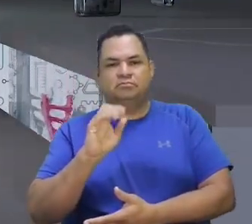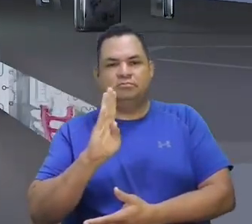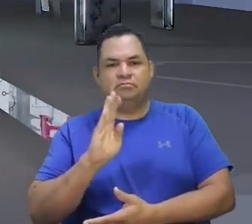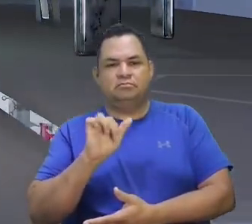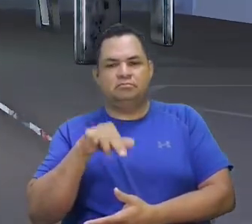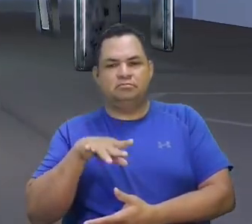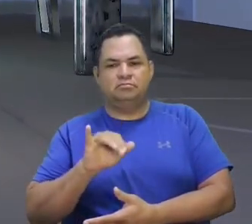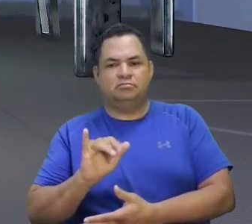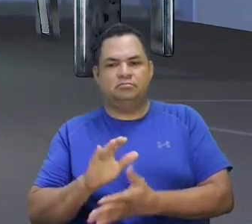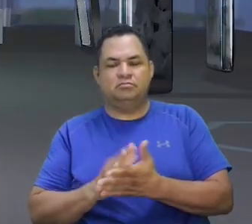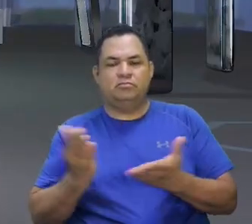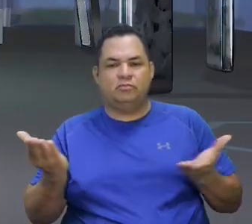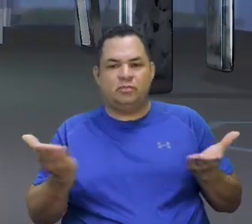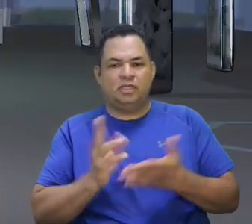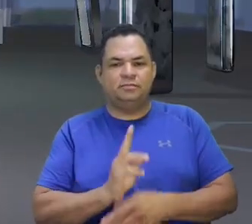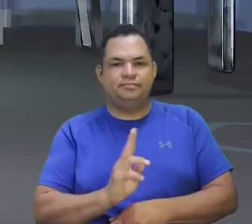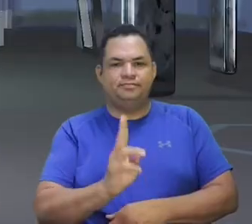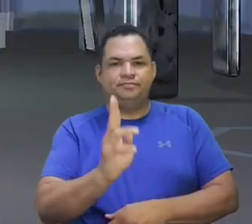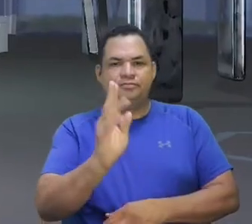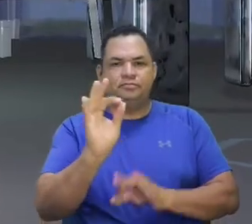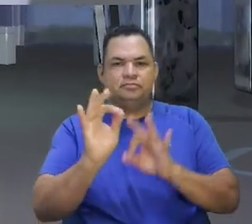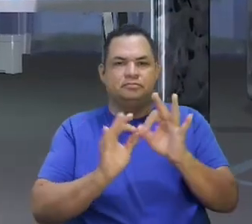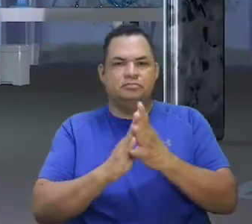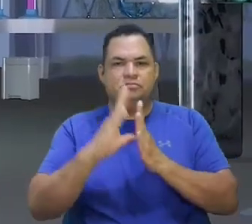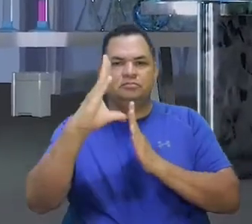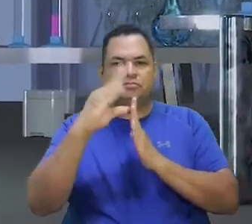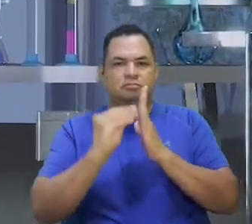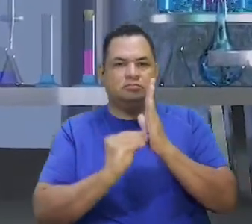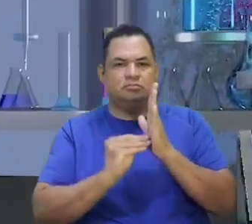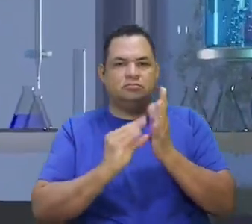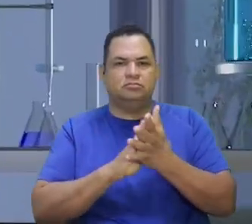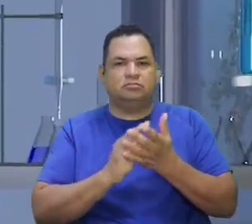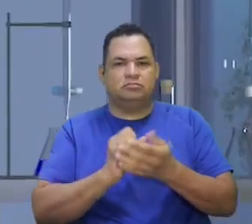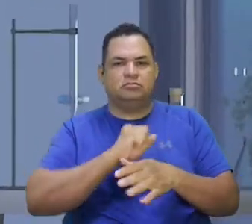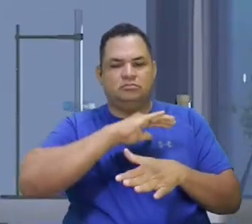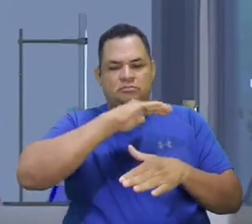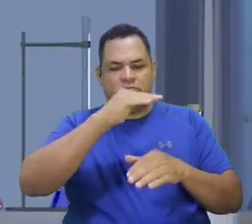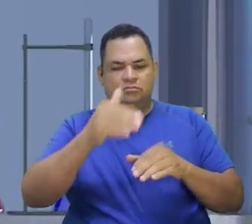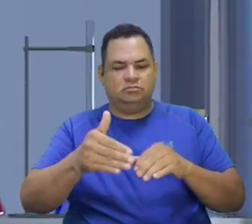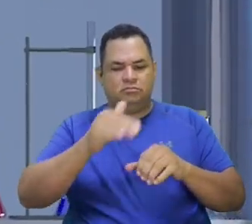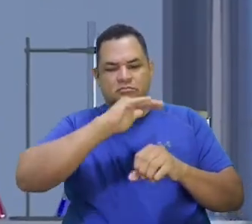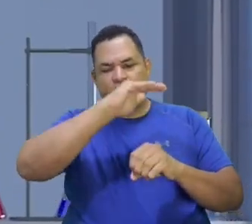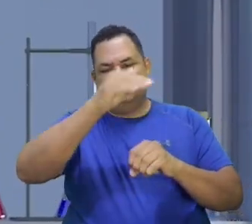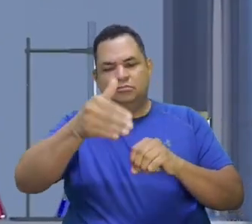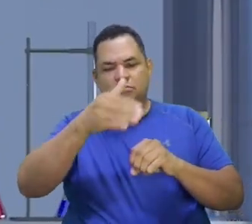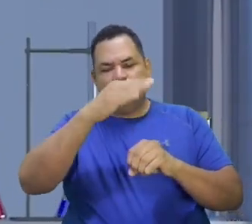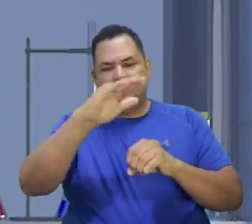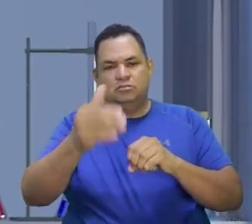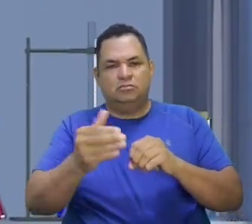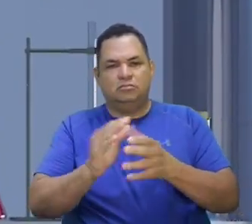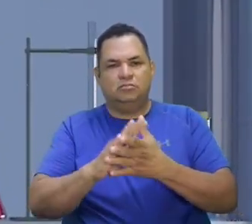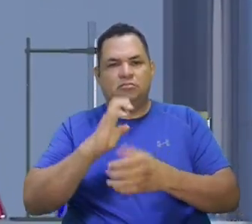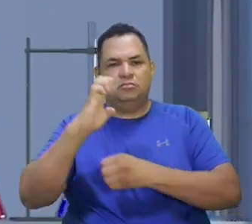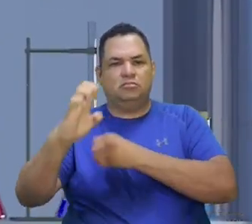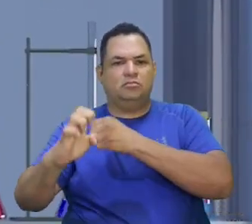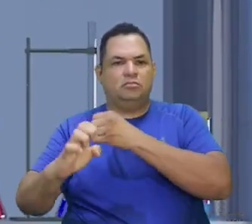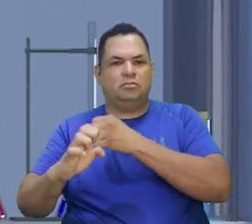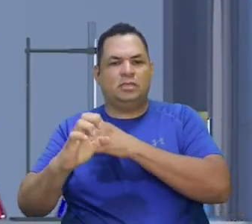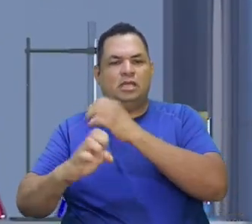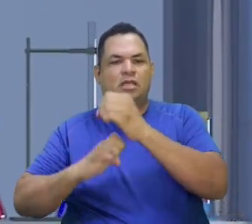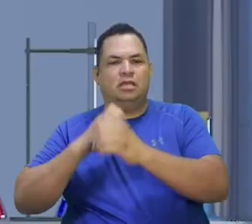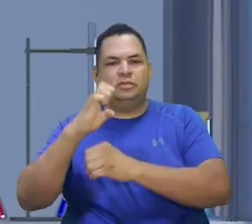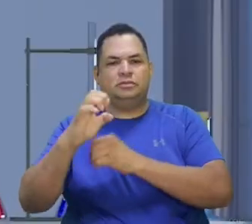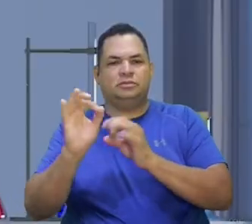vamos dar continuidade ao nosso conteúdo sobre distribuição eletrônica. Nós conhecemos